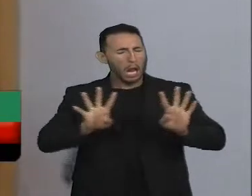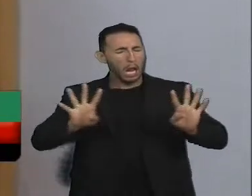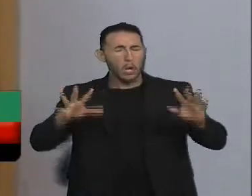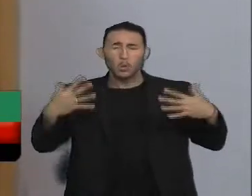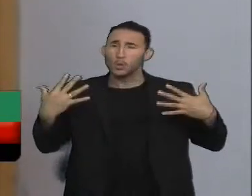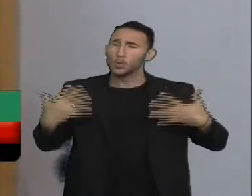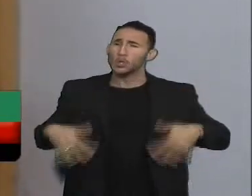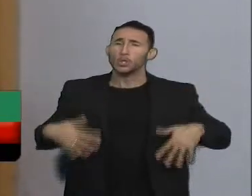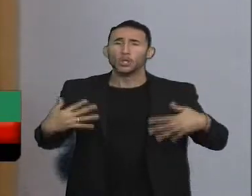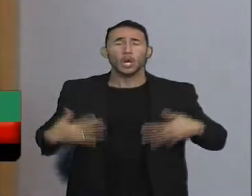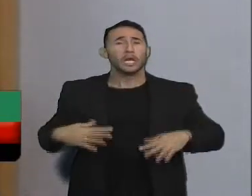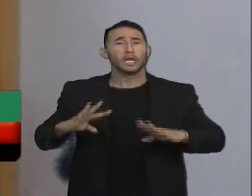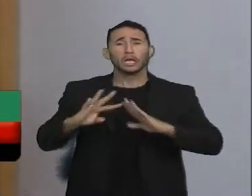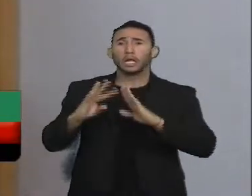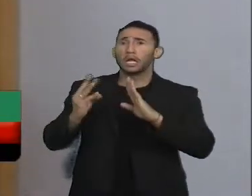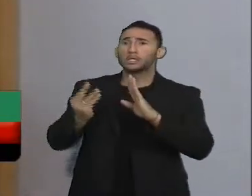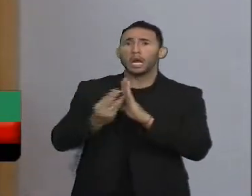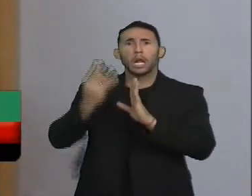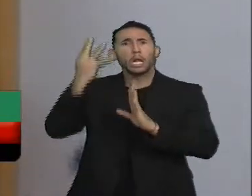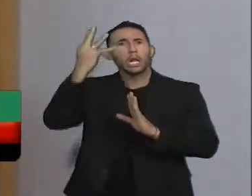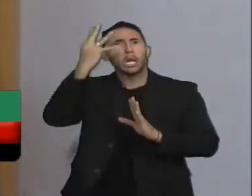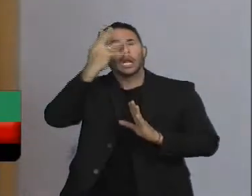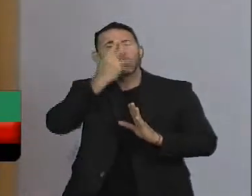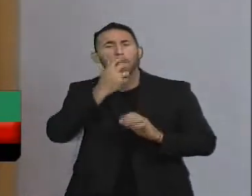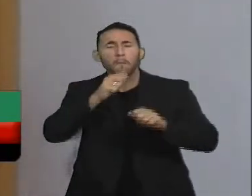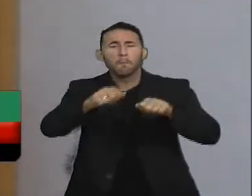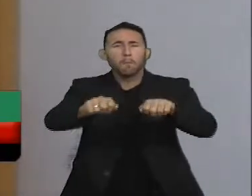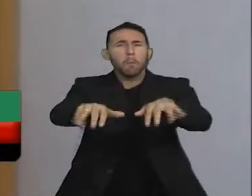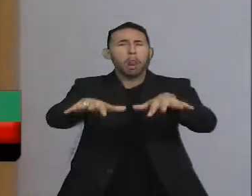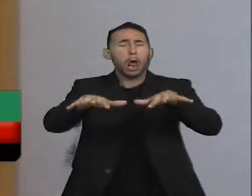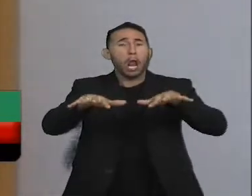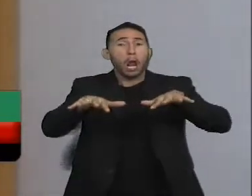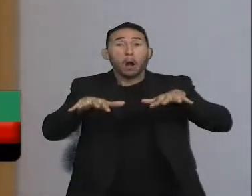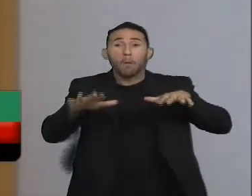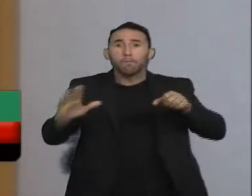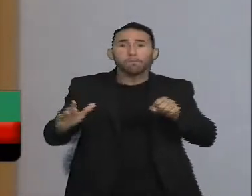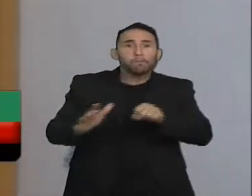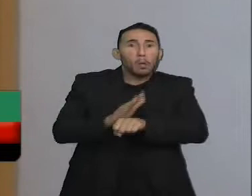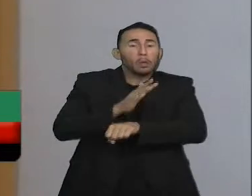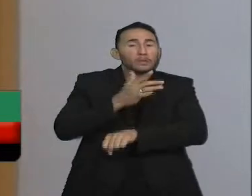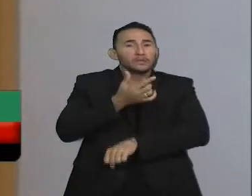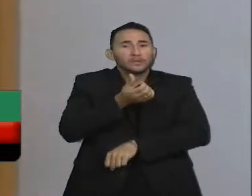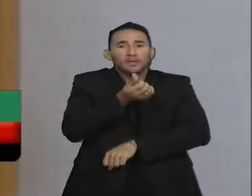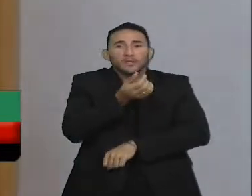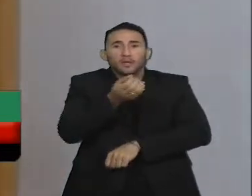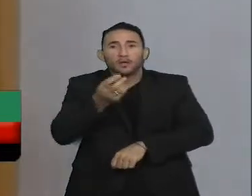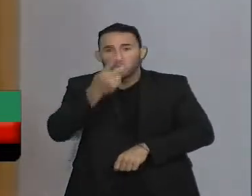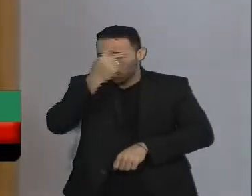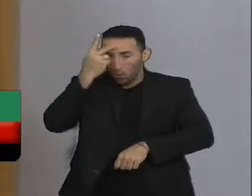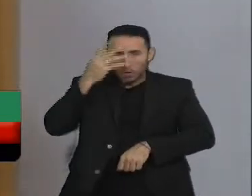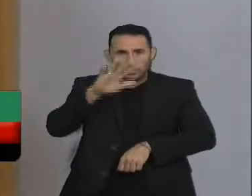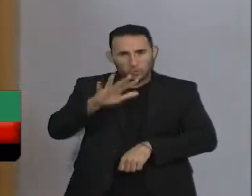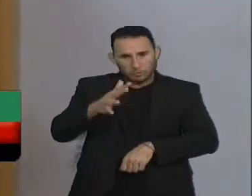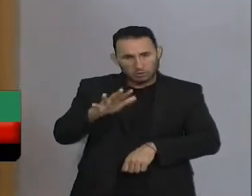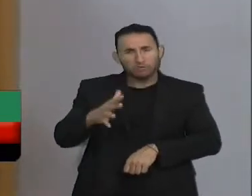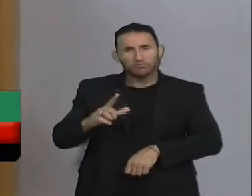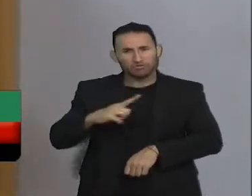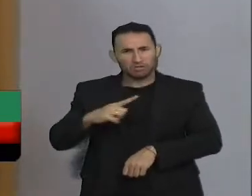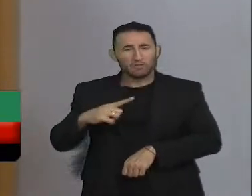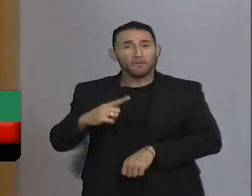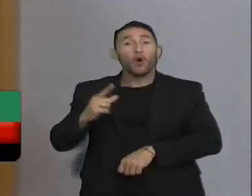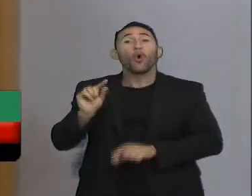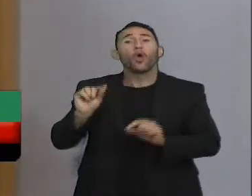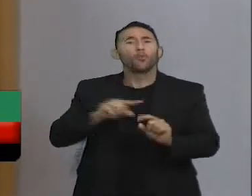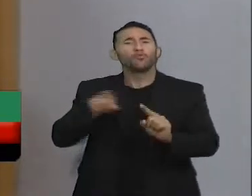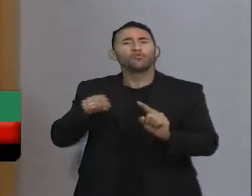igreja muito bonita, uma catedral muito bonita, e ali aproximadamente 600 pessoas se reuniram para adorar a